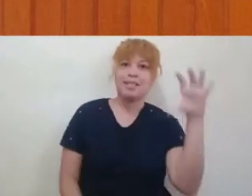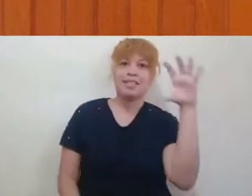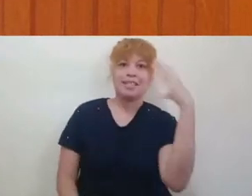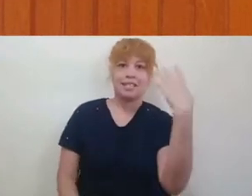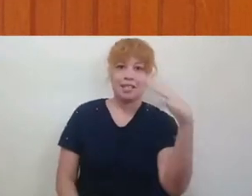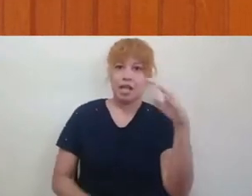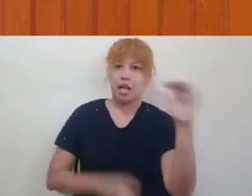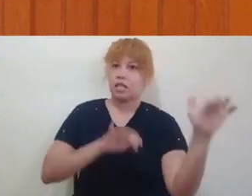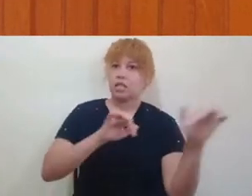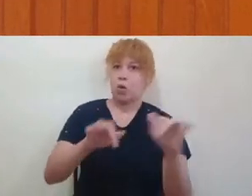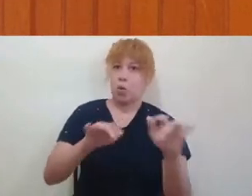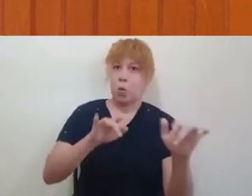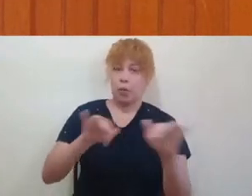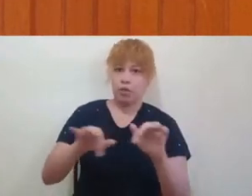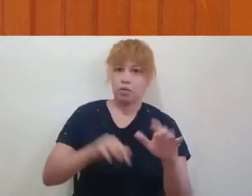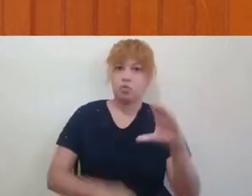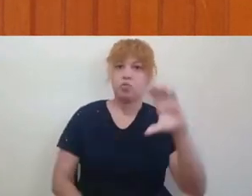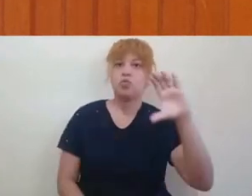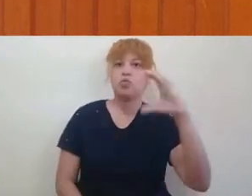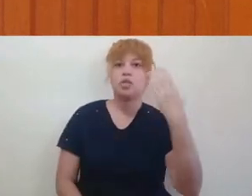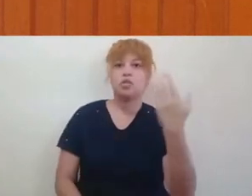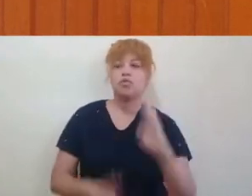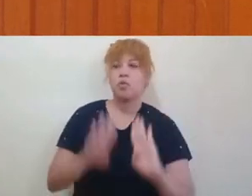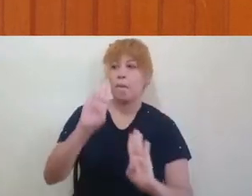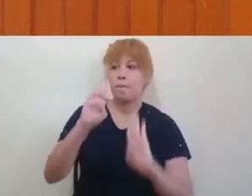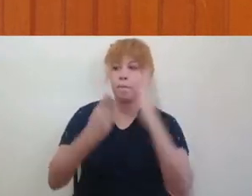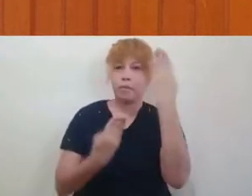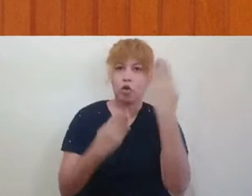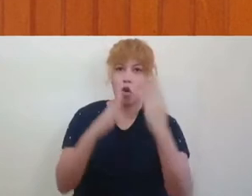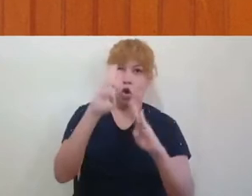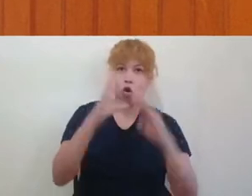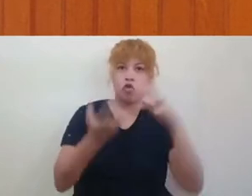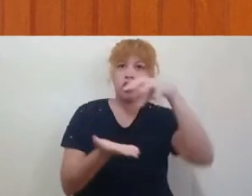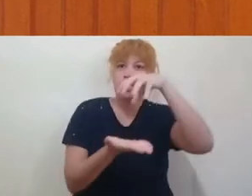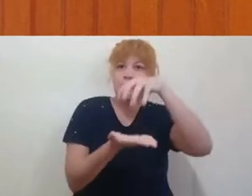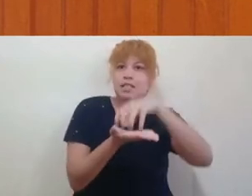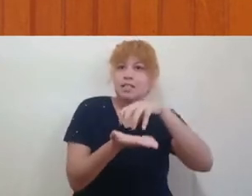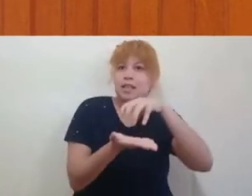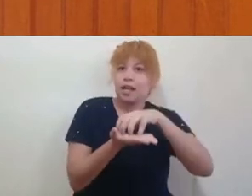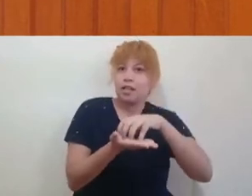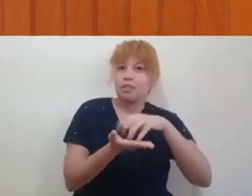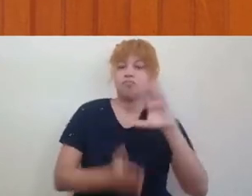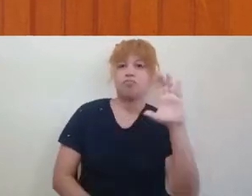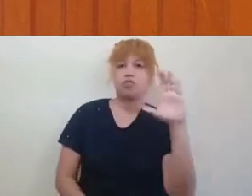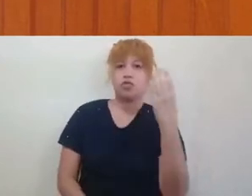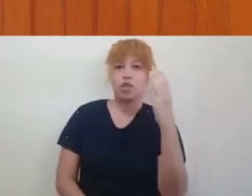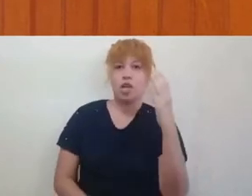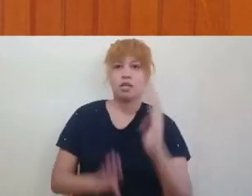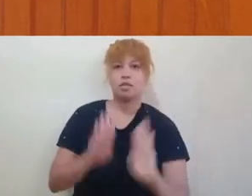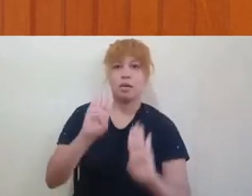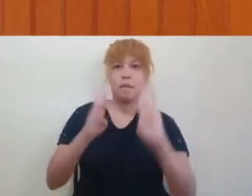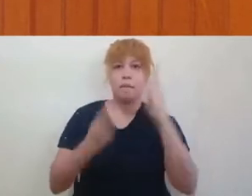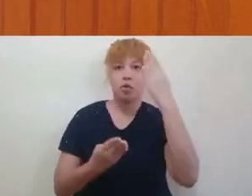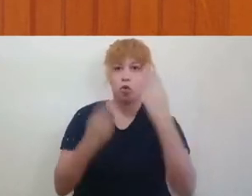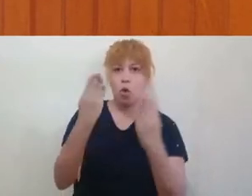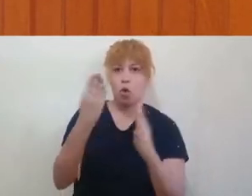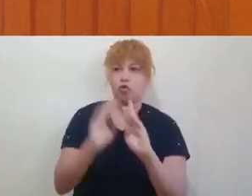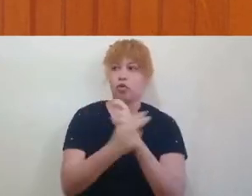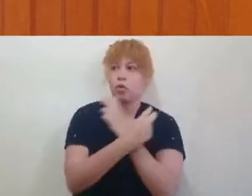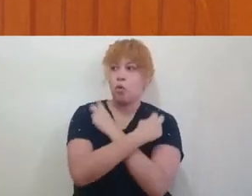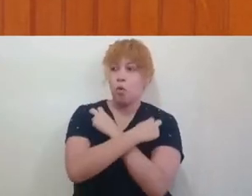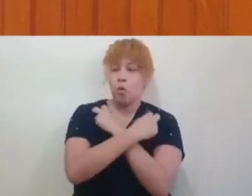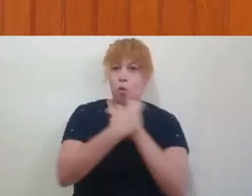SEDE, Engenharia de Pesca, UASTE, Engenharia Elétrica, UAXA,